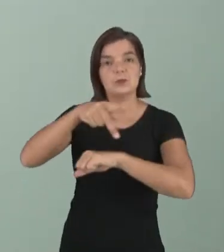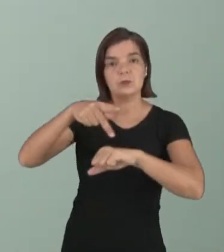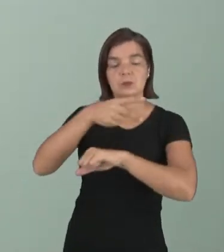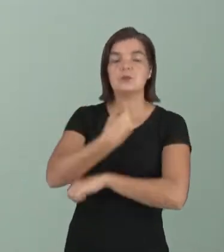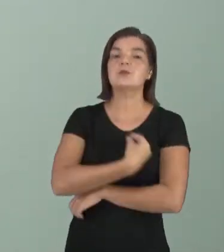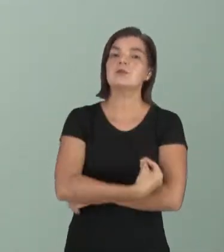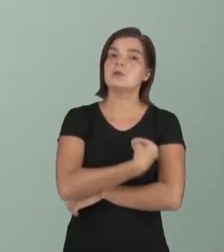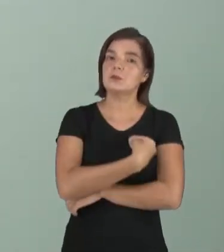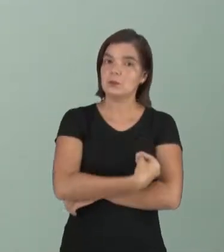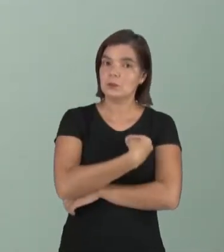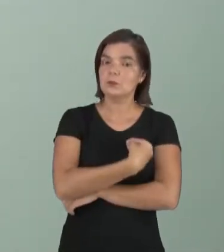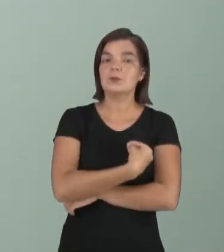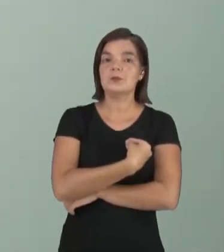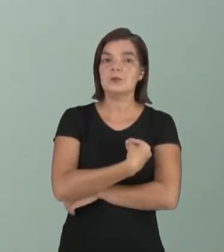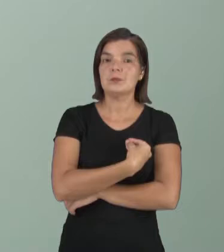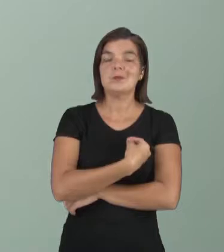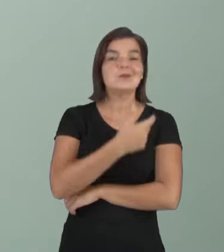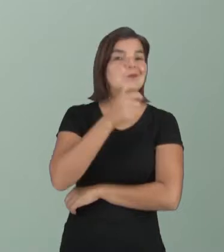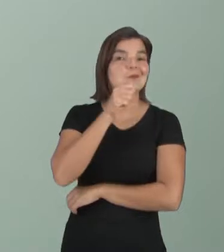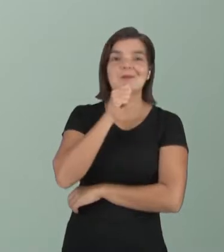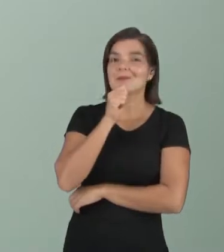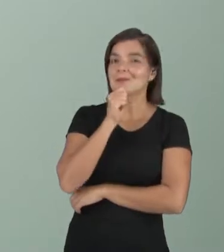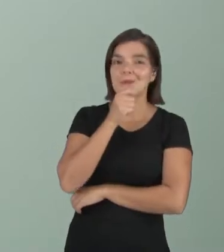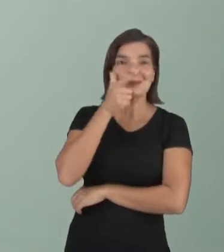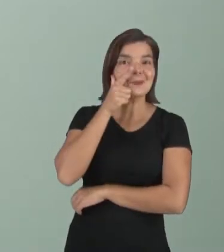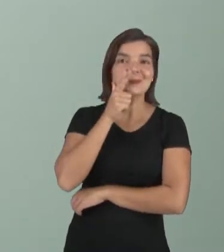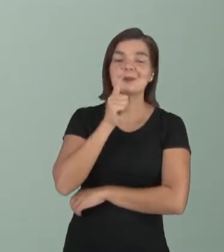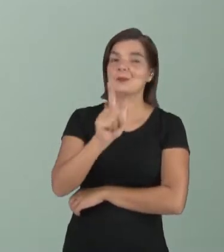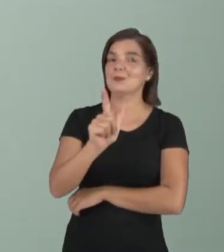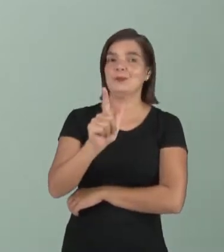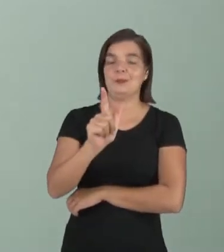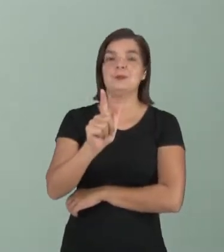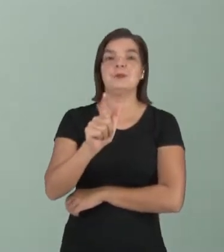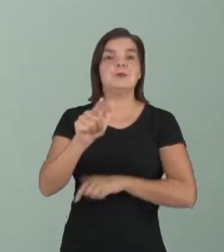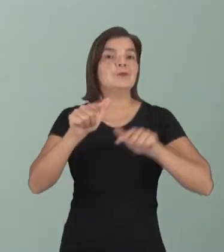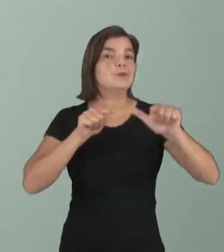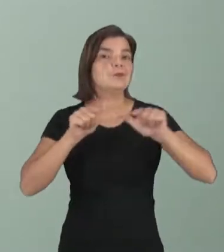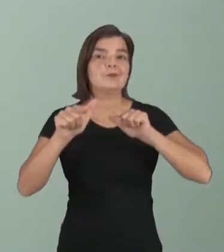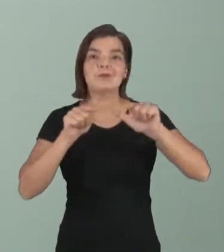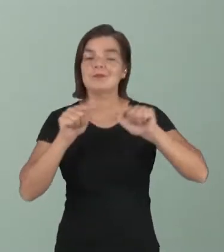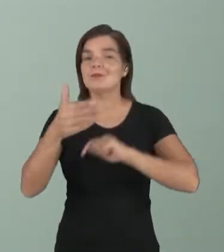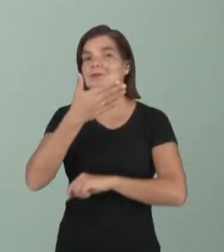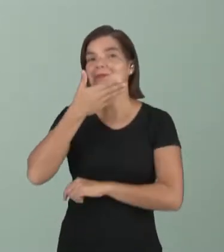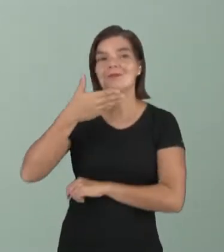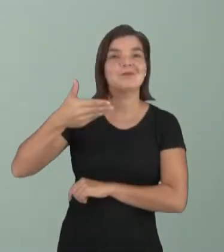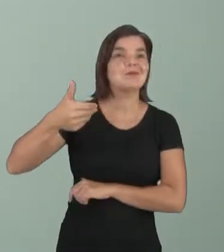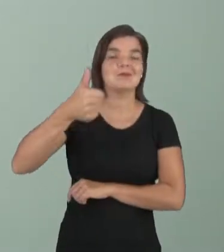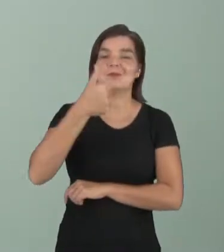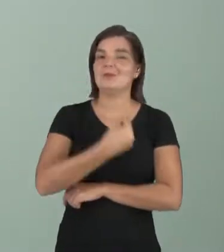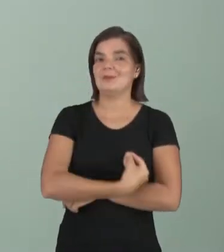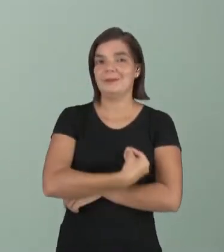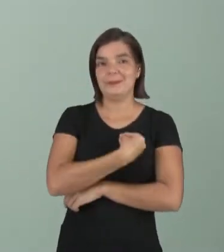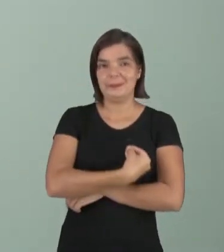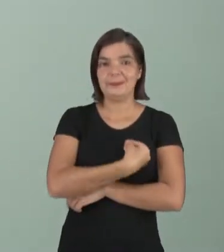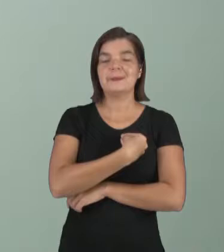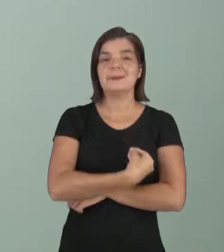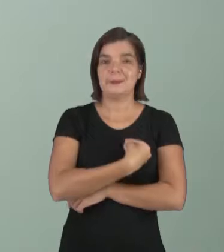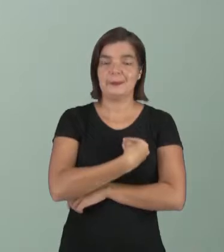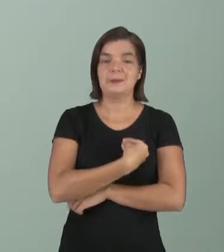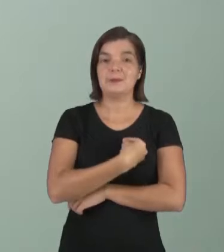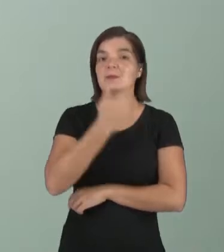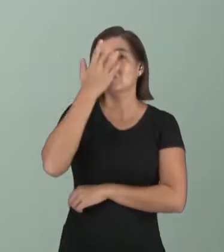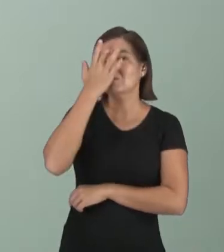está vivenciando, eles não encontraram aqui emprego, melhores condições de vida,